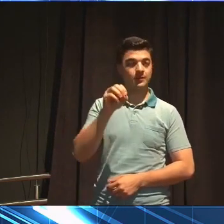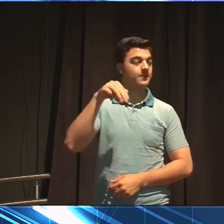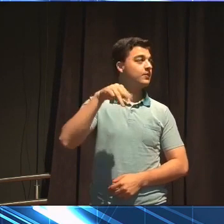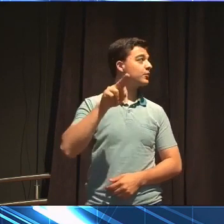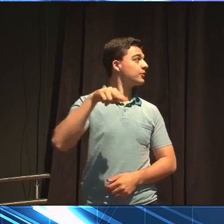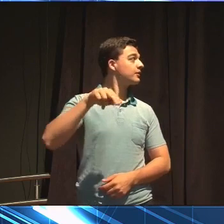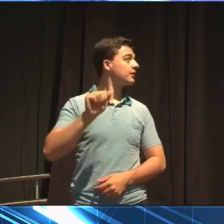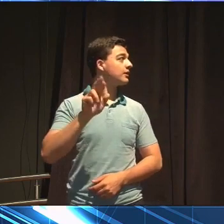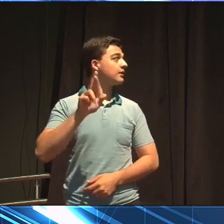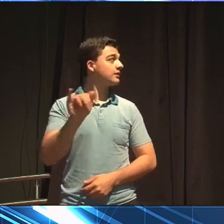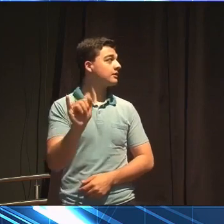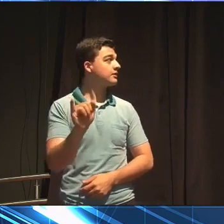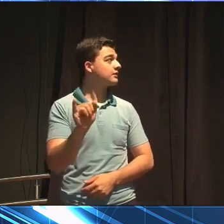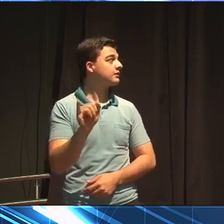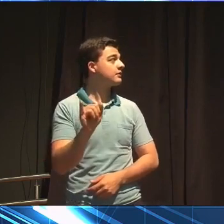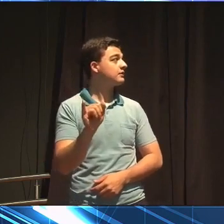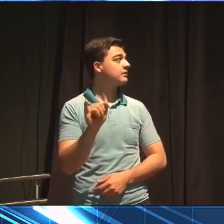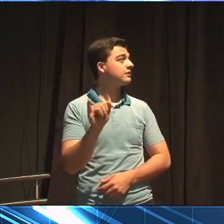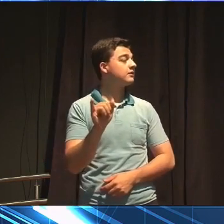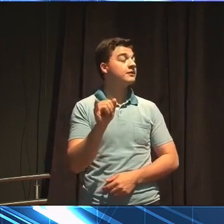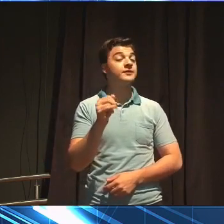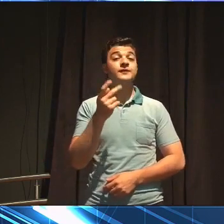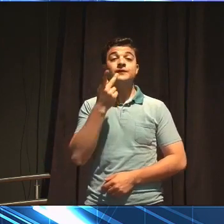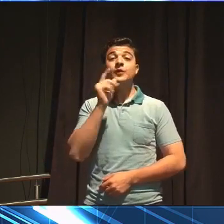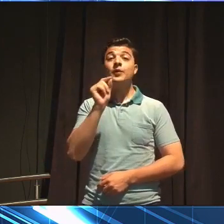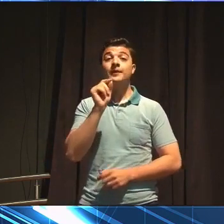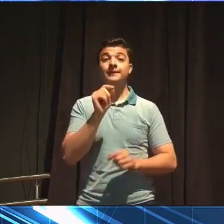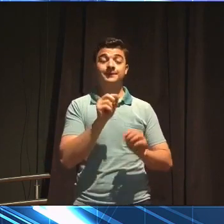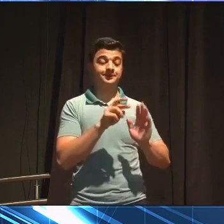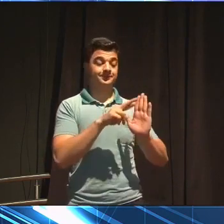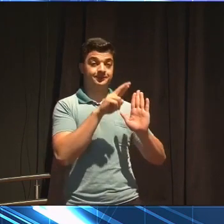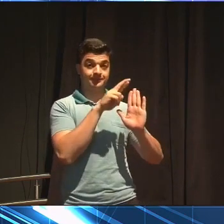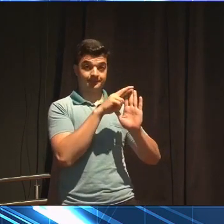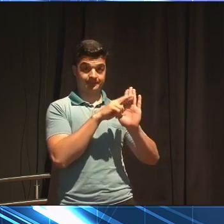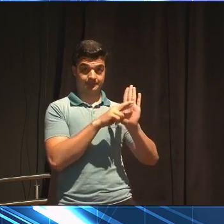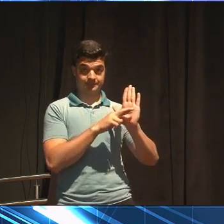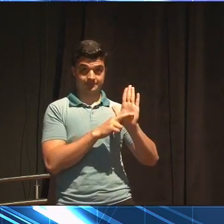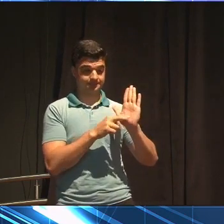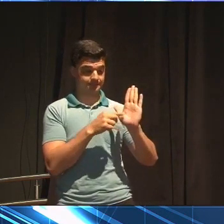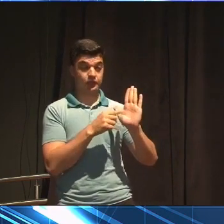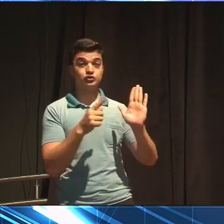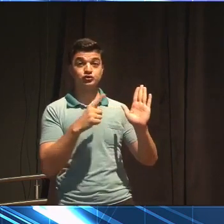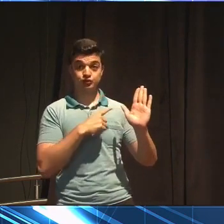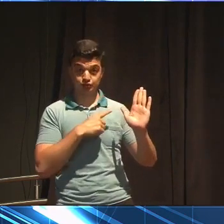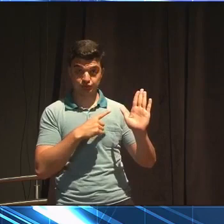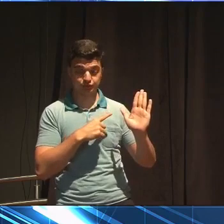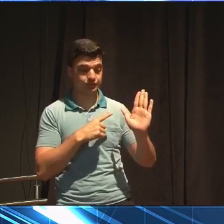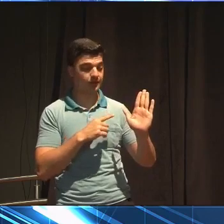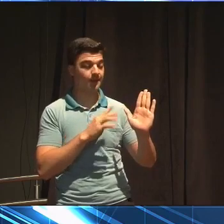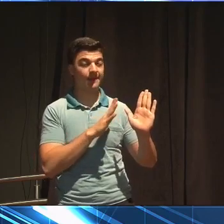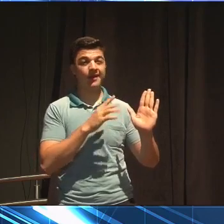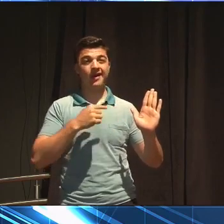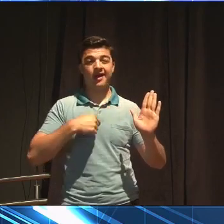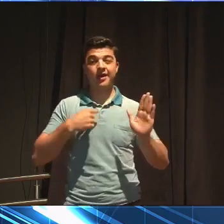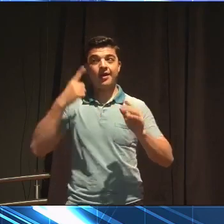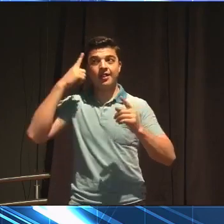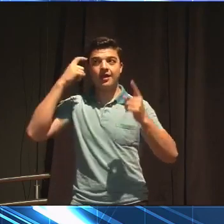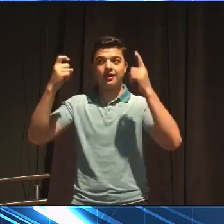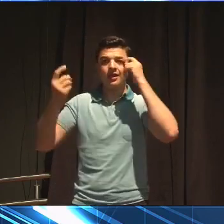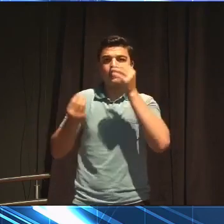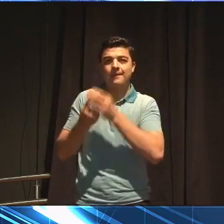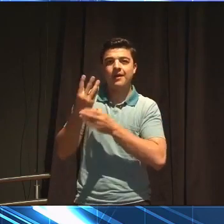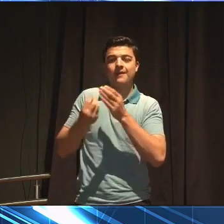regras não inibe a criatividade, né? Ou essas orientações metodológicas não inibem, pelo